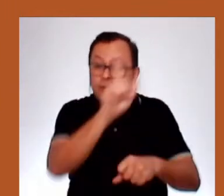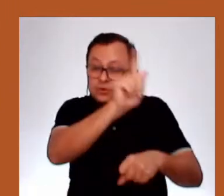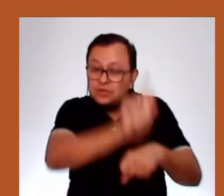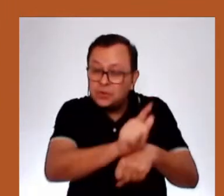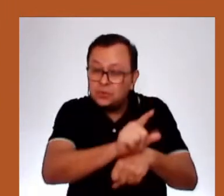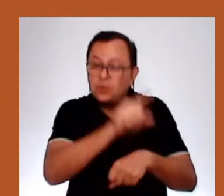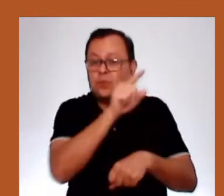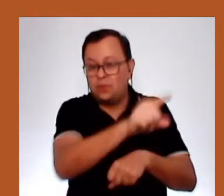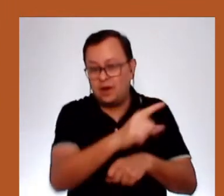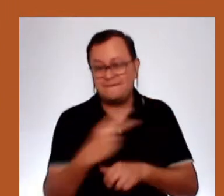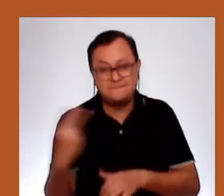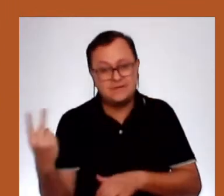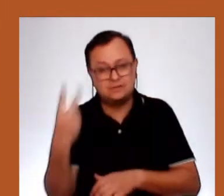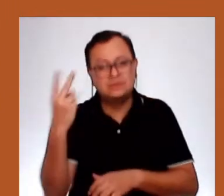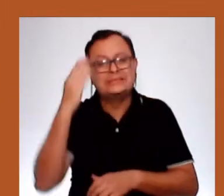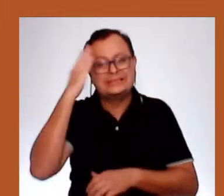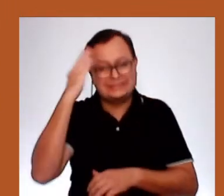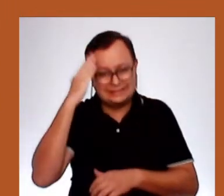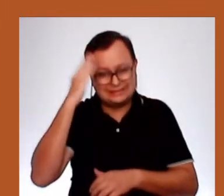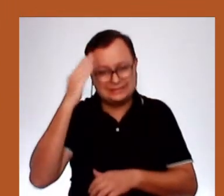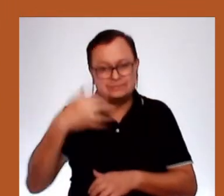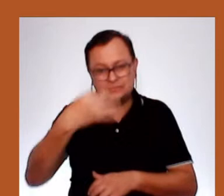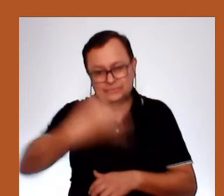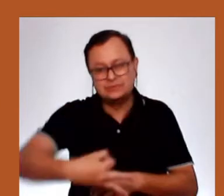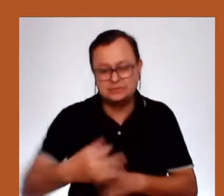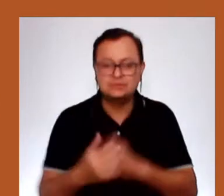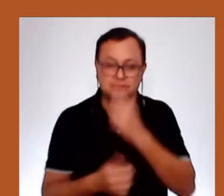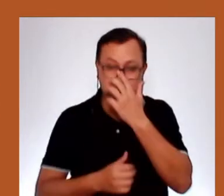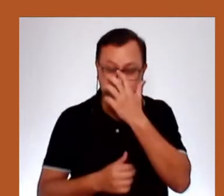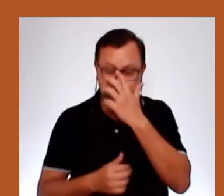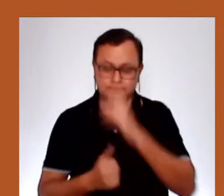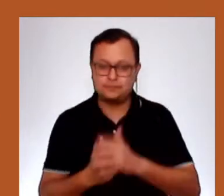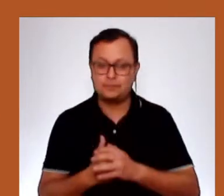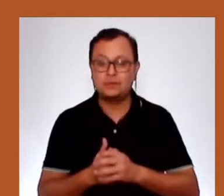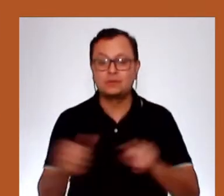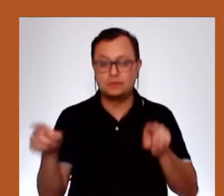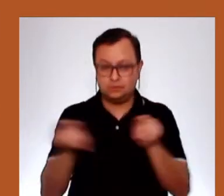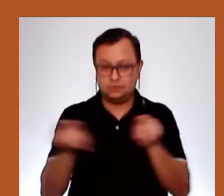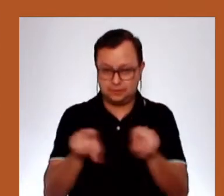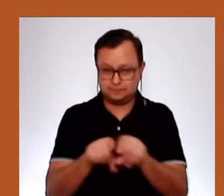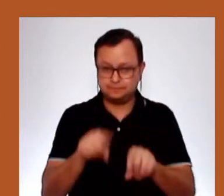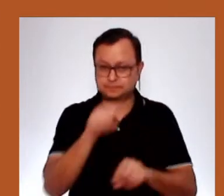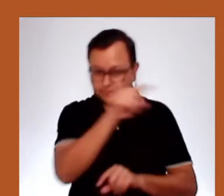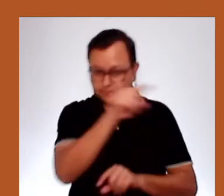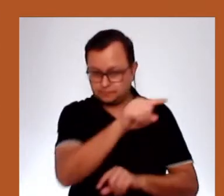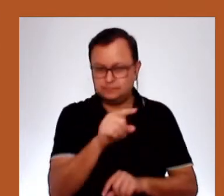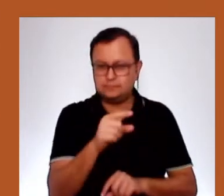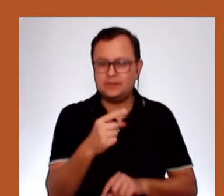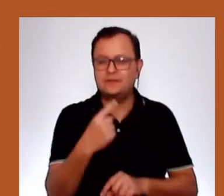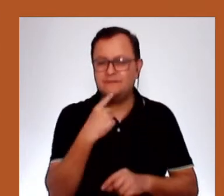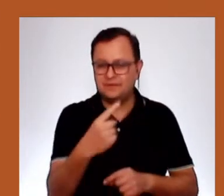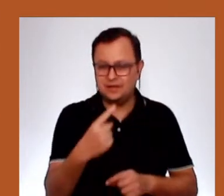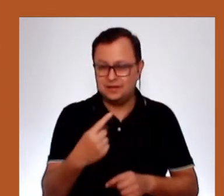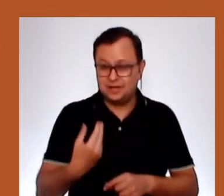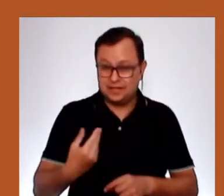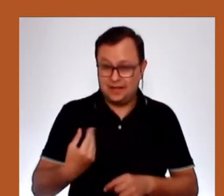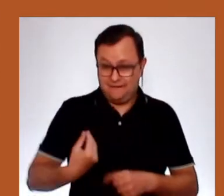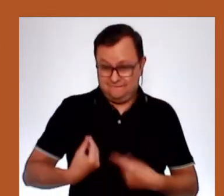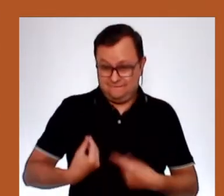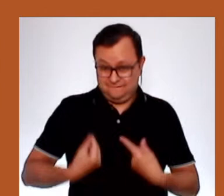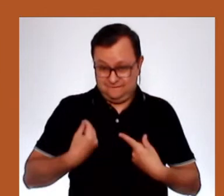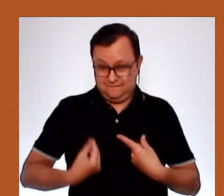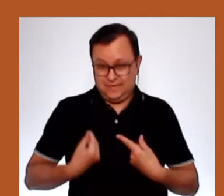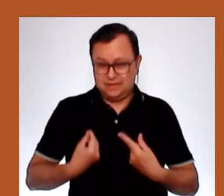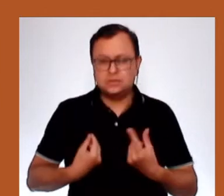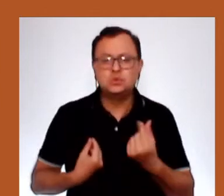não tem como dar errado. E ele fala justamente que o valor da vida humana é intrínseco, né? Então,